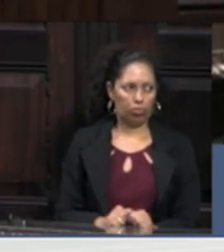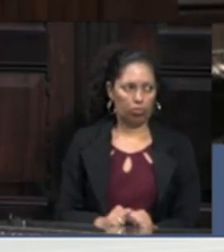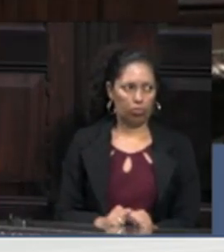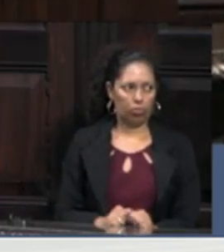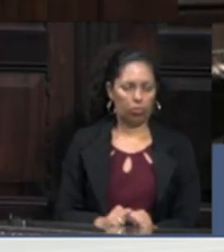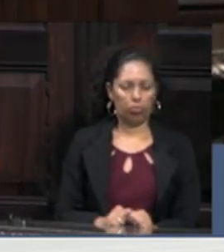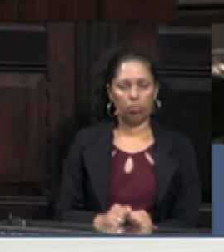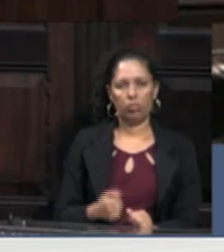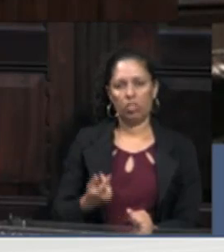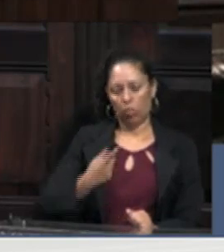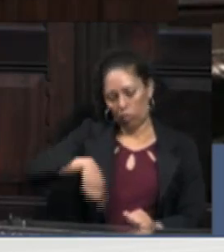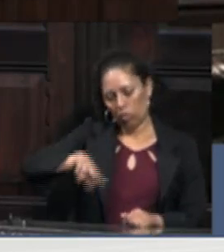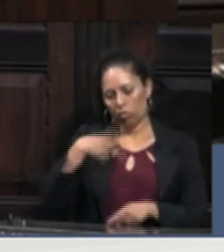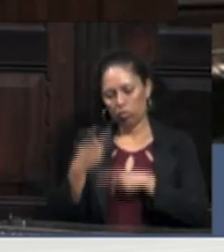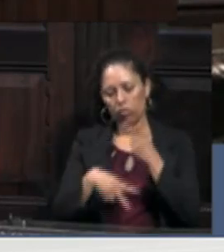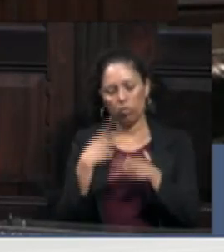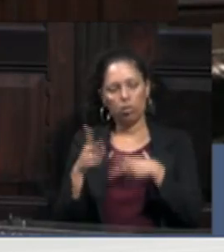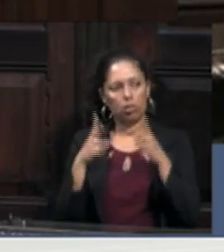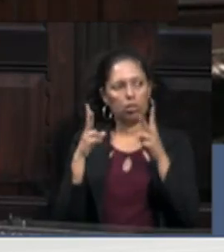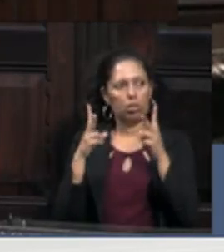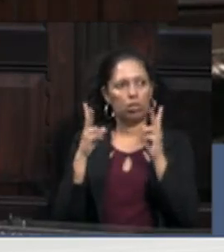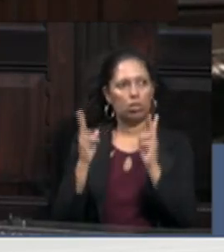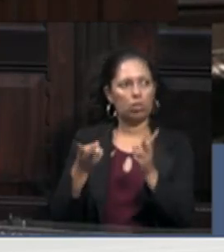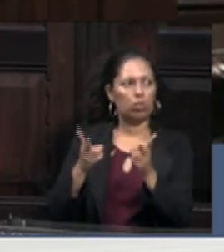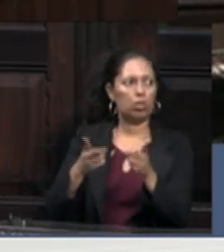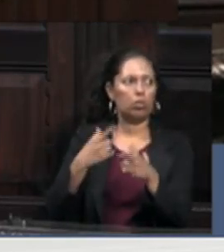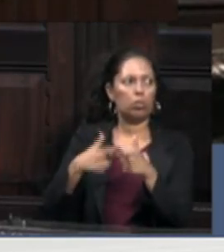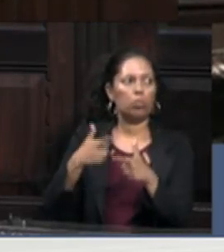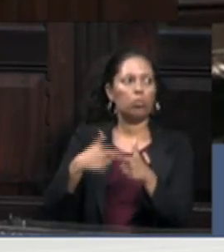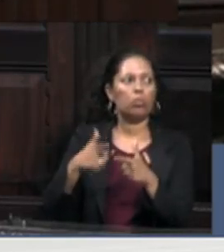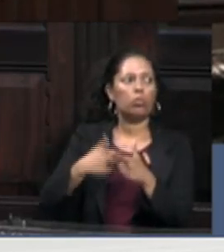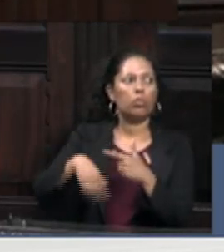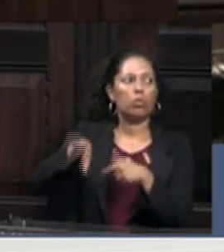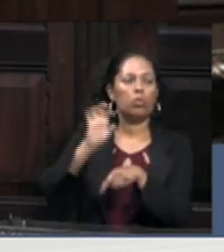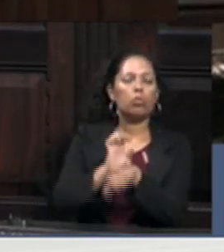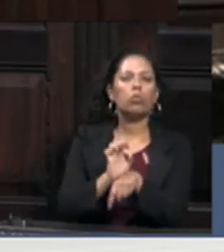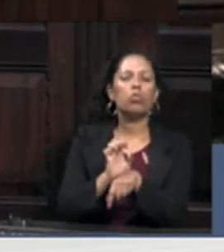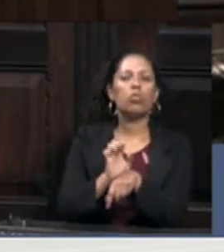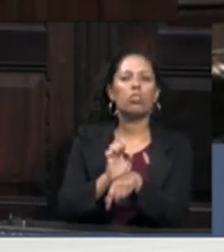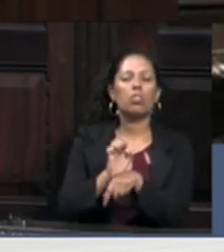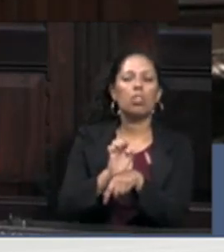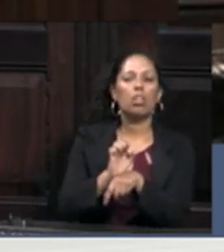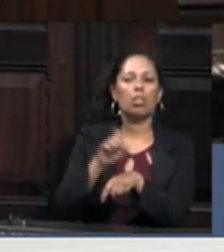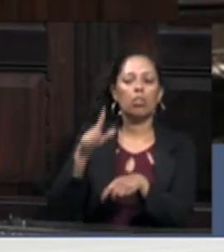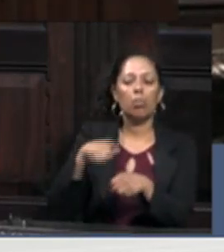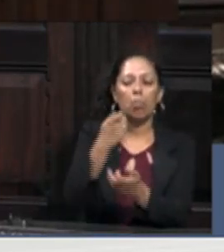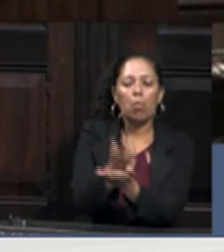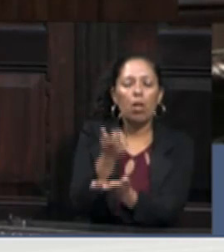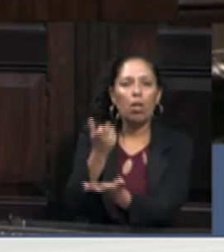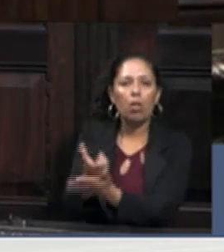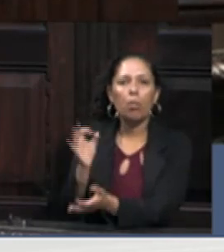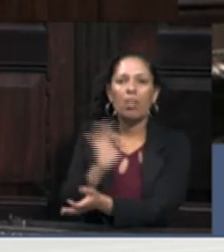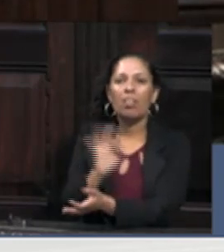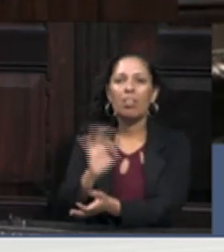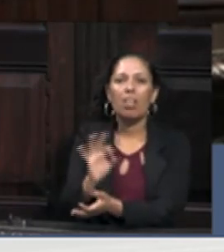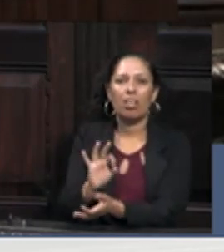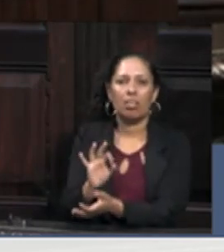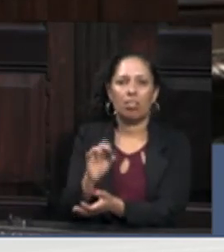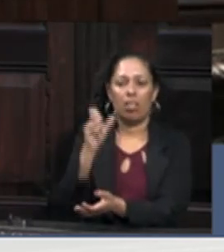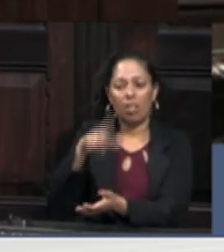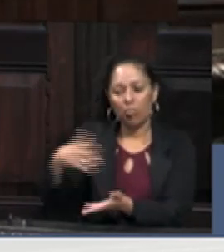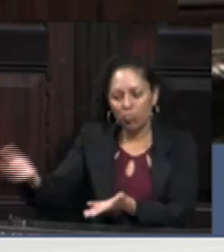Como sempre falamos, o grande problema do Estado não são as despesas, mas sim as